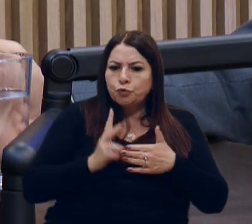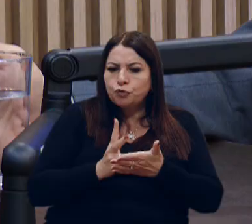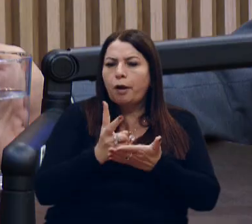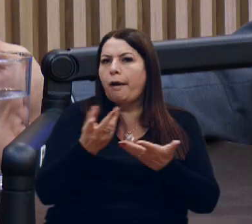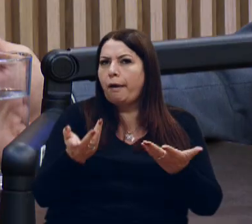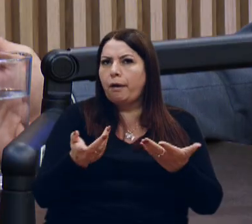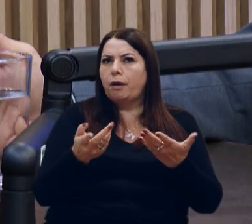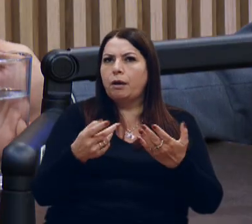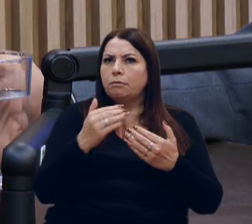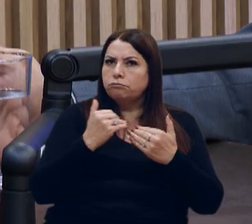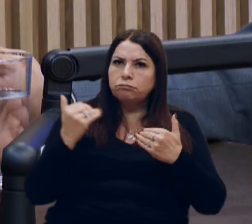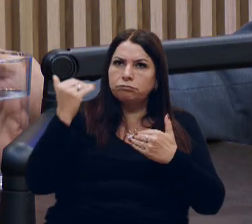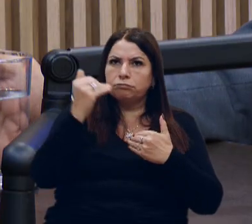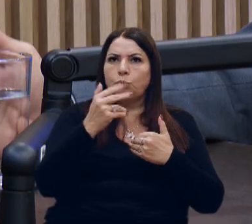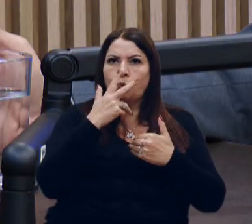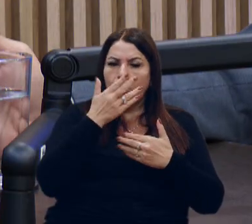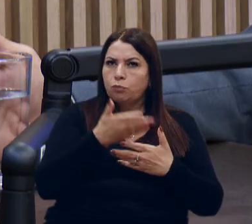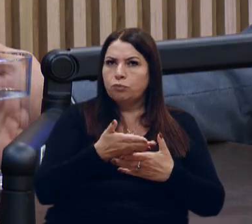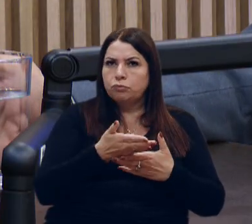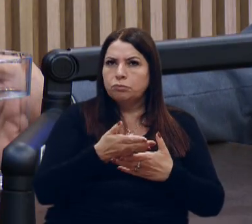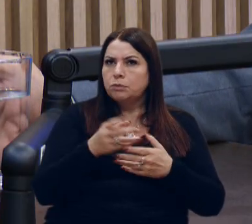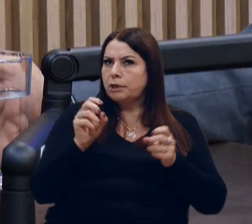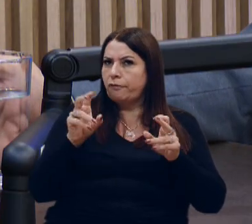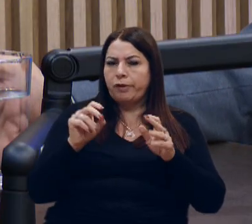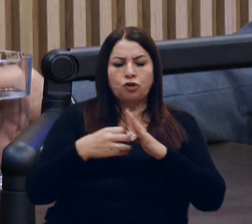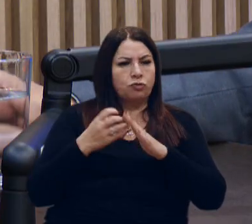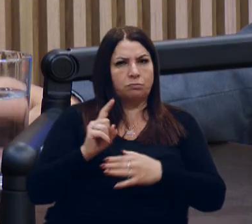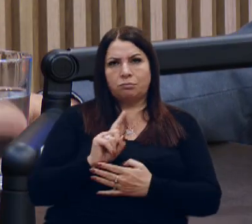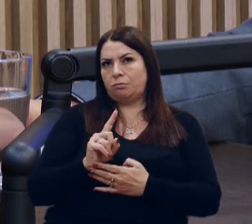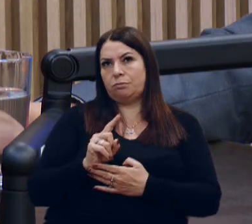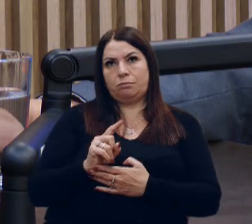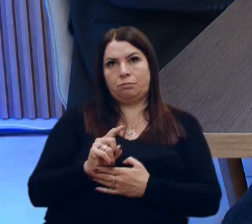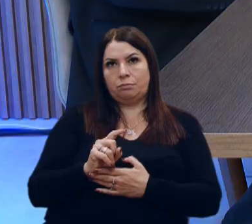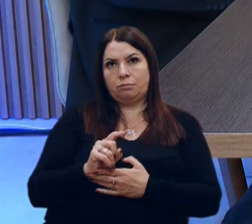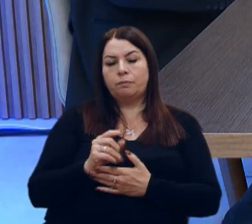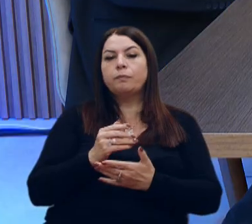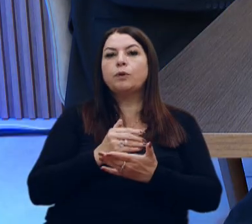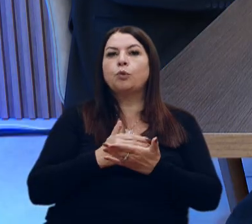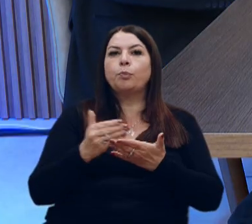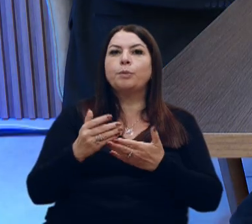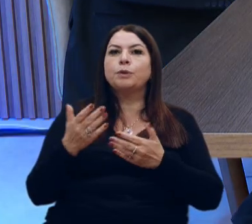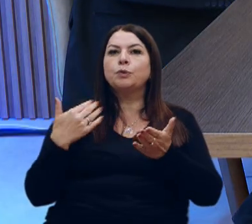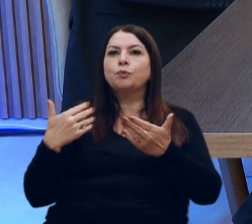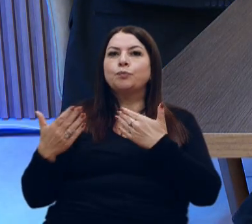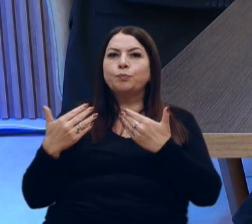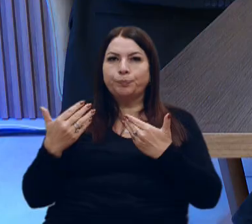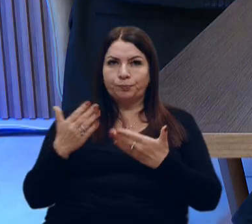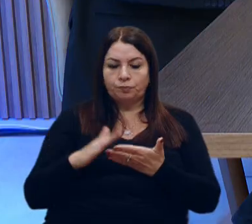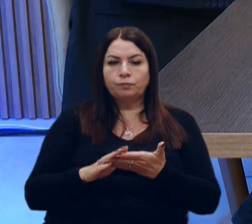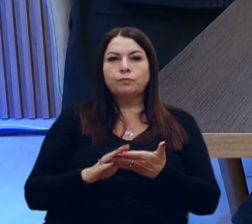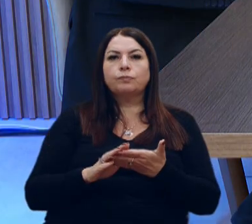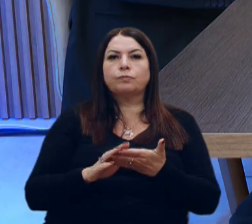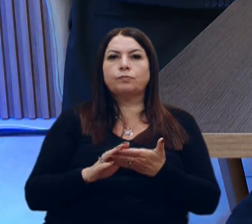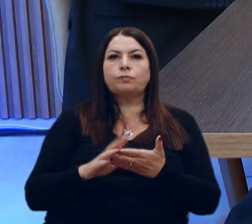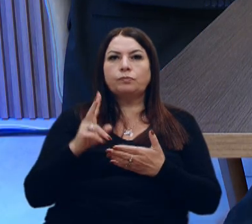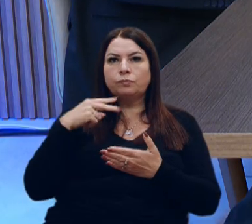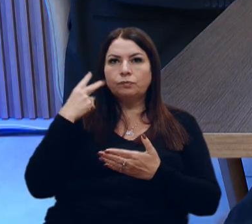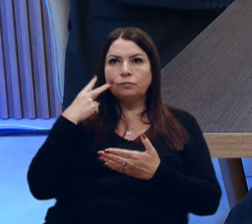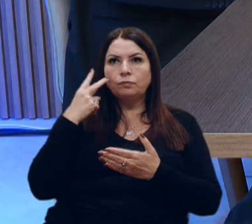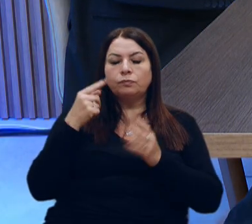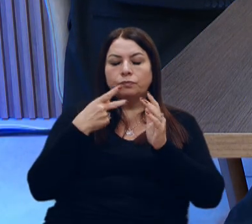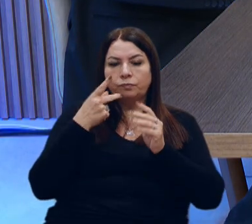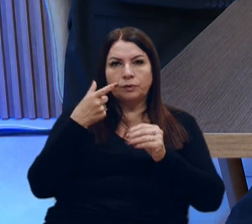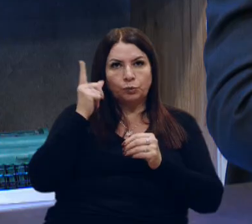continuar numa posição como ele está hoje, que ele seja privatizado. A partir do diálogo que os vereadores